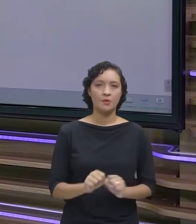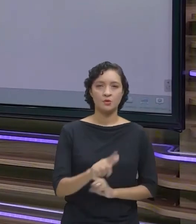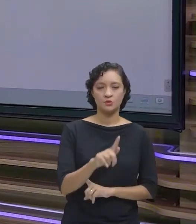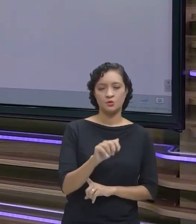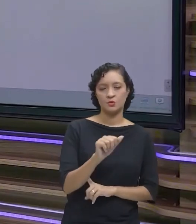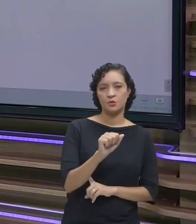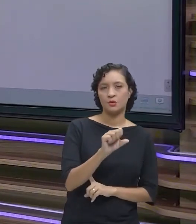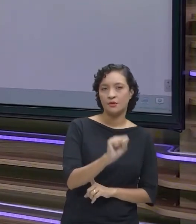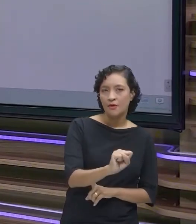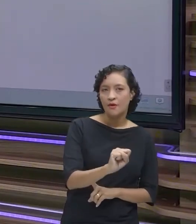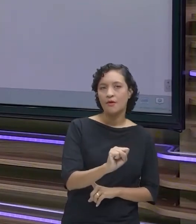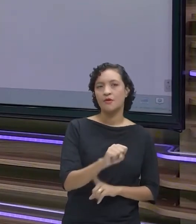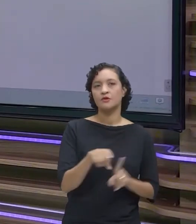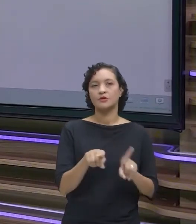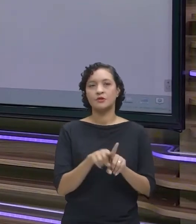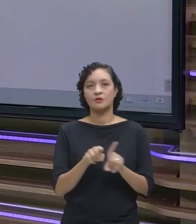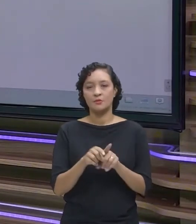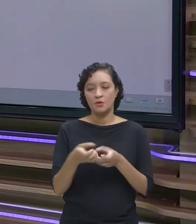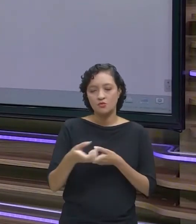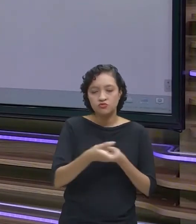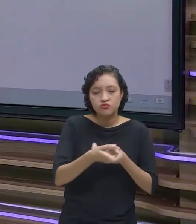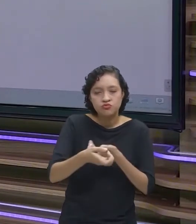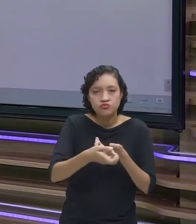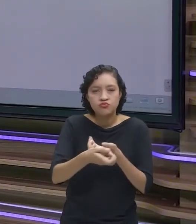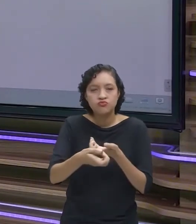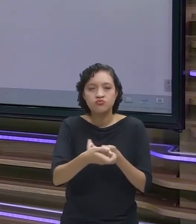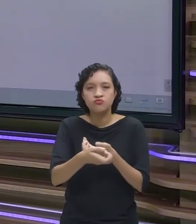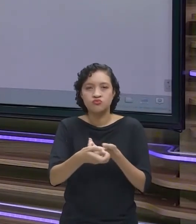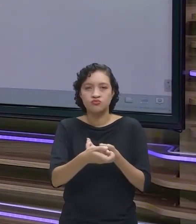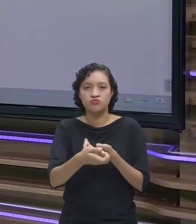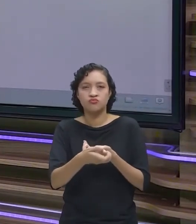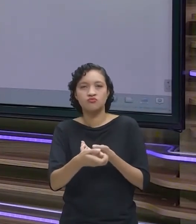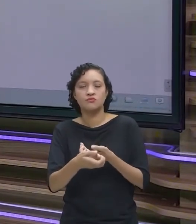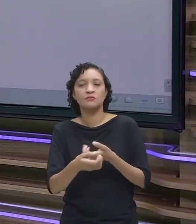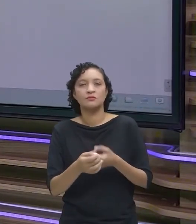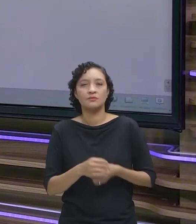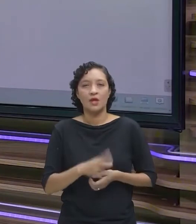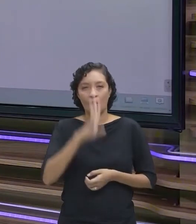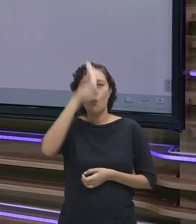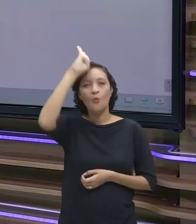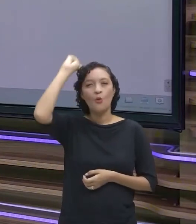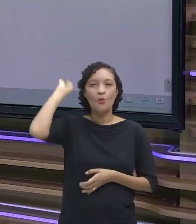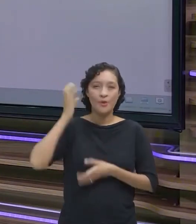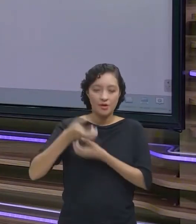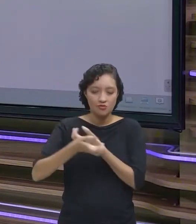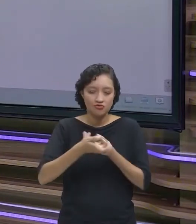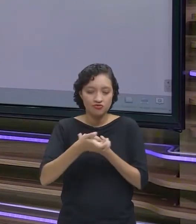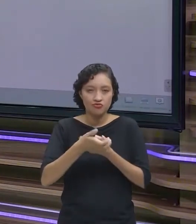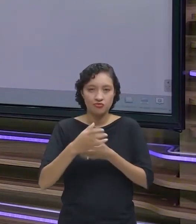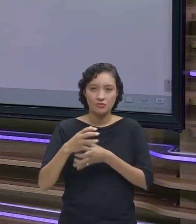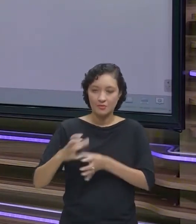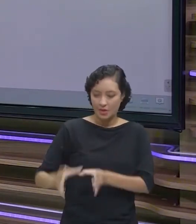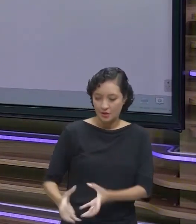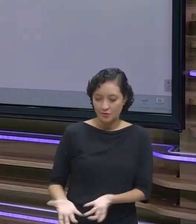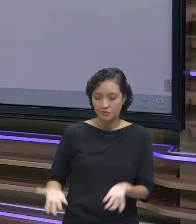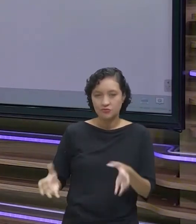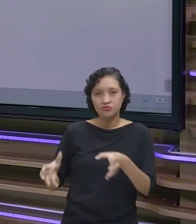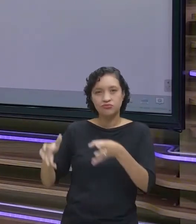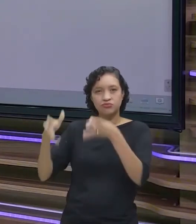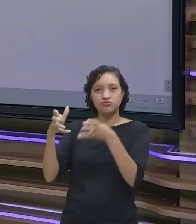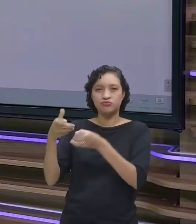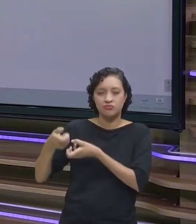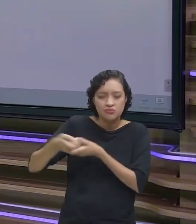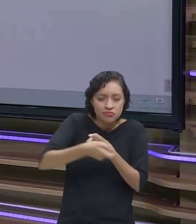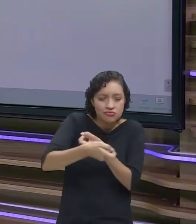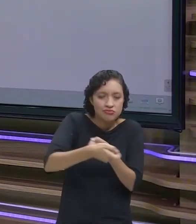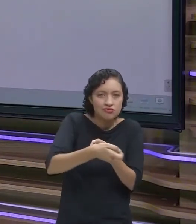o extintor. Lembra que o extintor faz. O bombeiro vai lá, pega, tá pegando fogo. Ele pega o extintor e